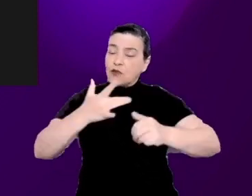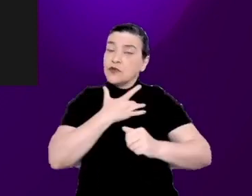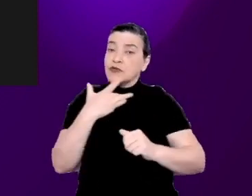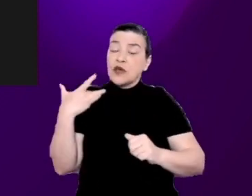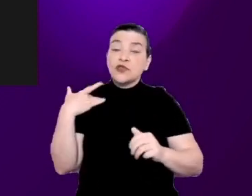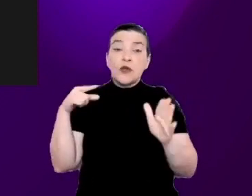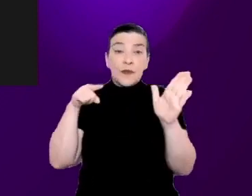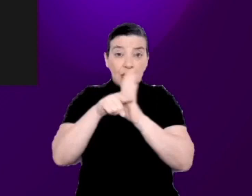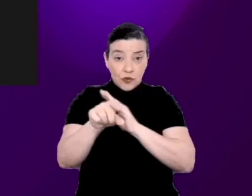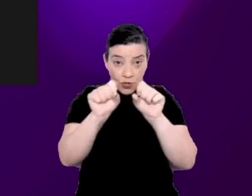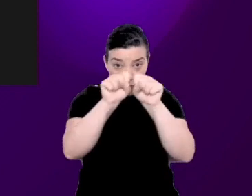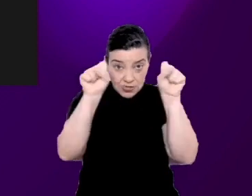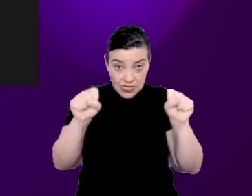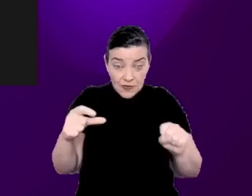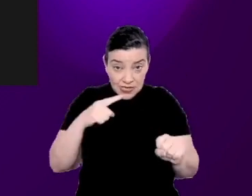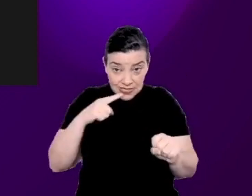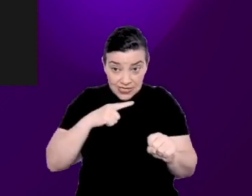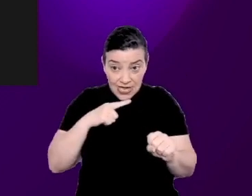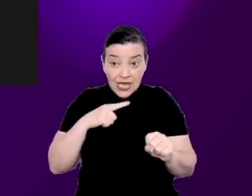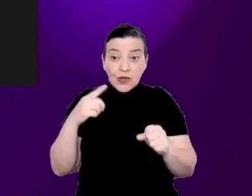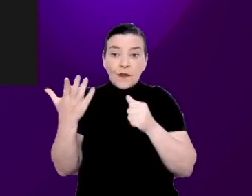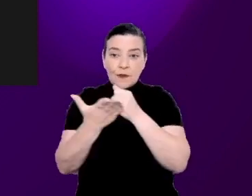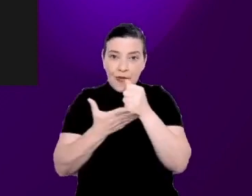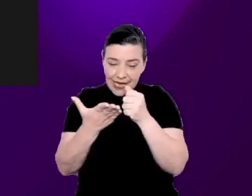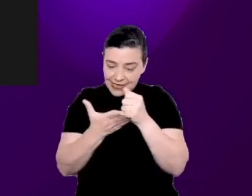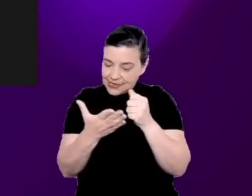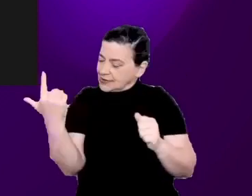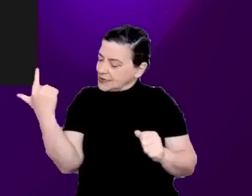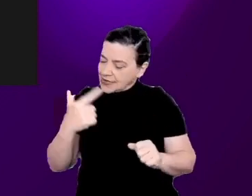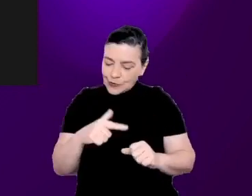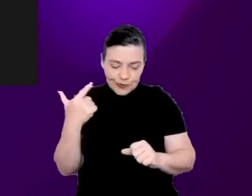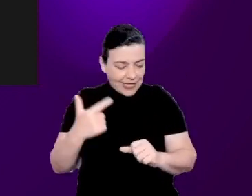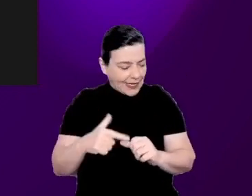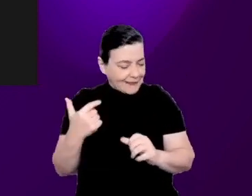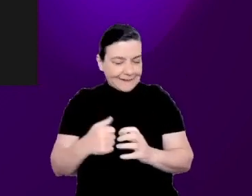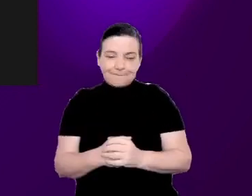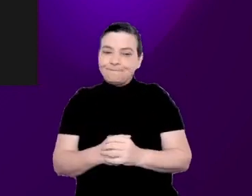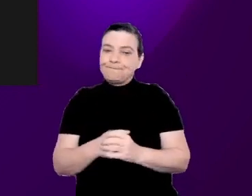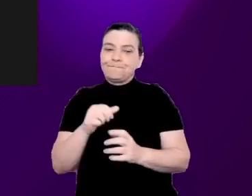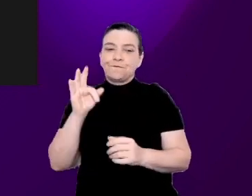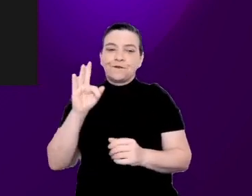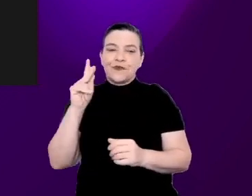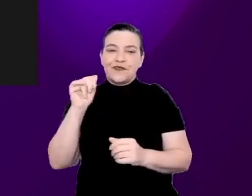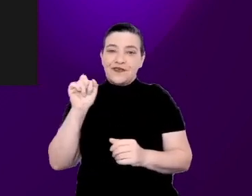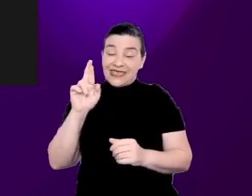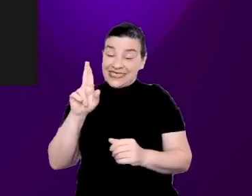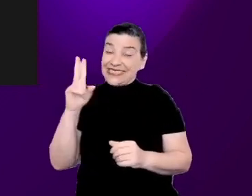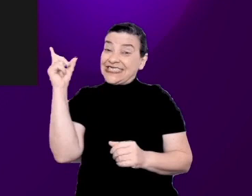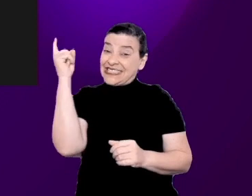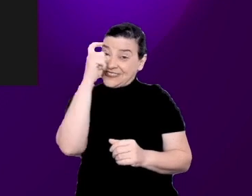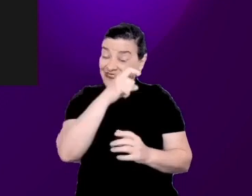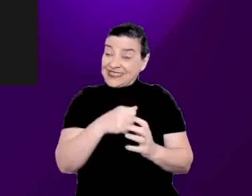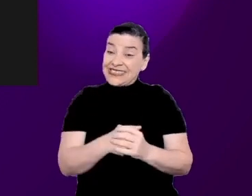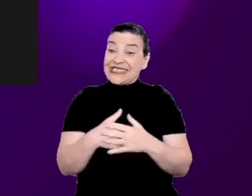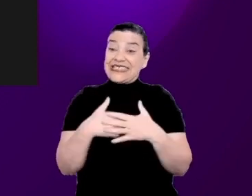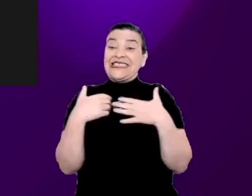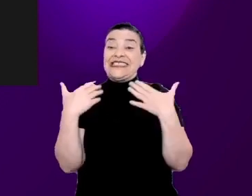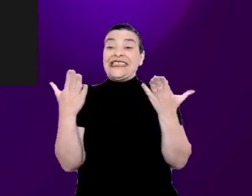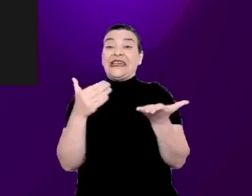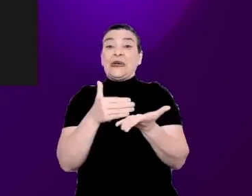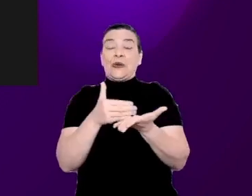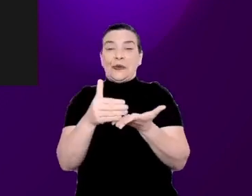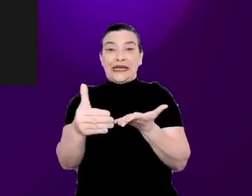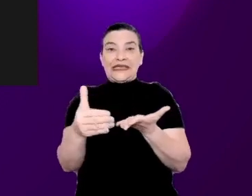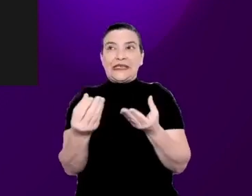nossos sistemas têm suporte para Fire? Resposta, não, nenhum deles tem suporte para Fire. Aí fica difícil, né? Aí a gente já começa